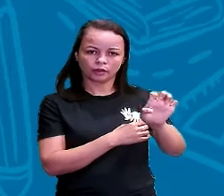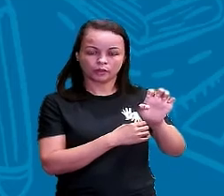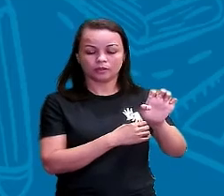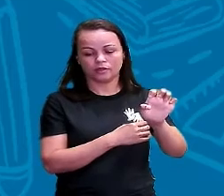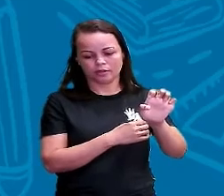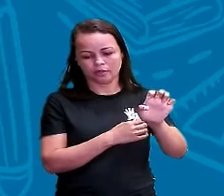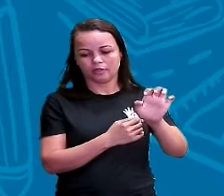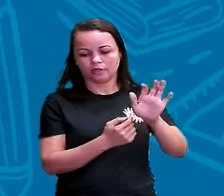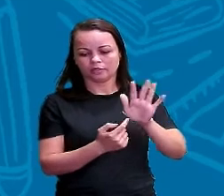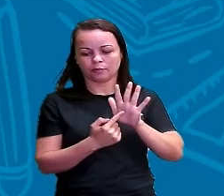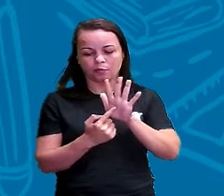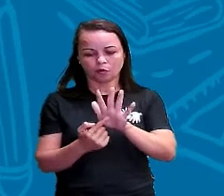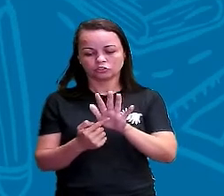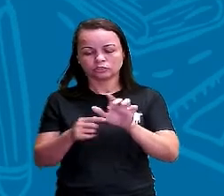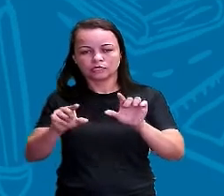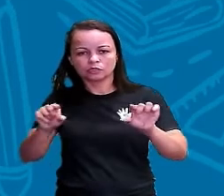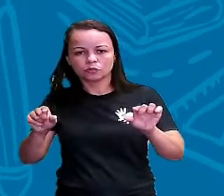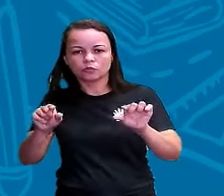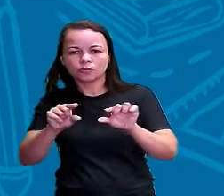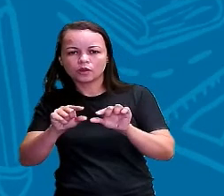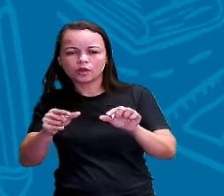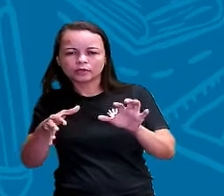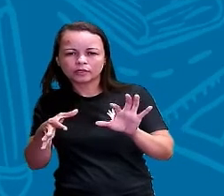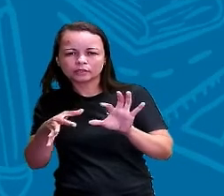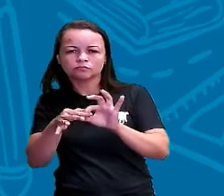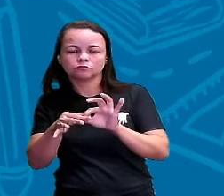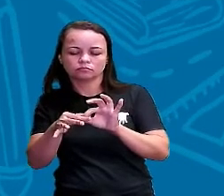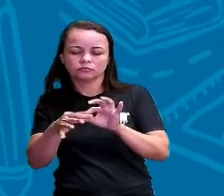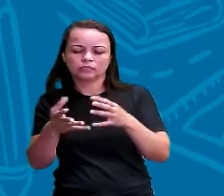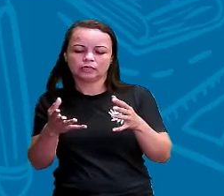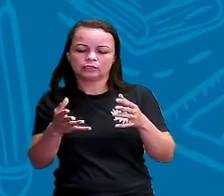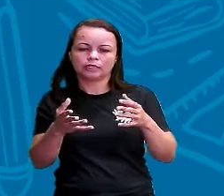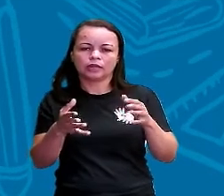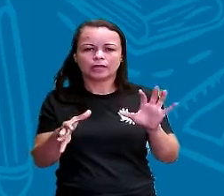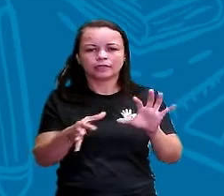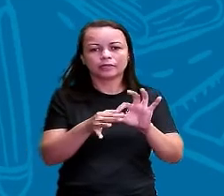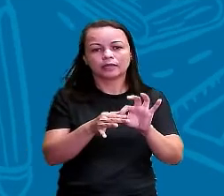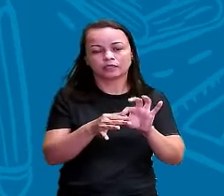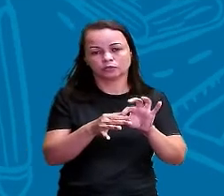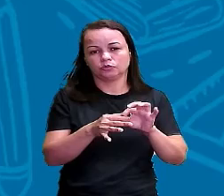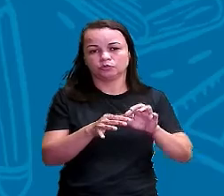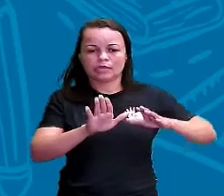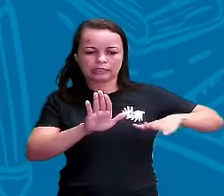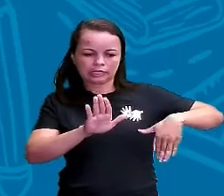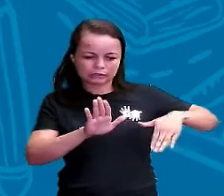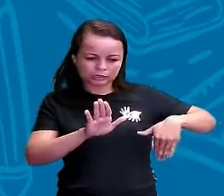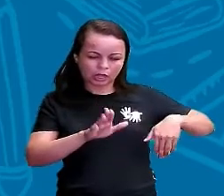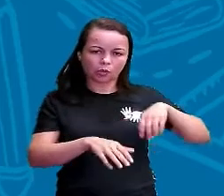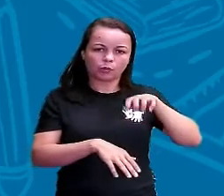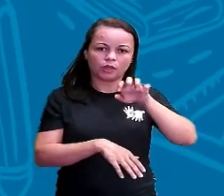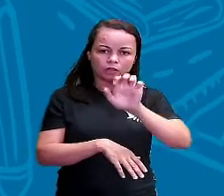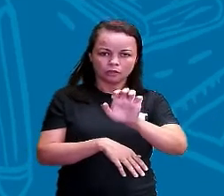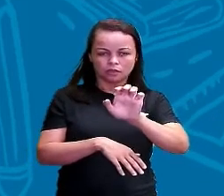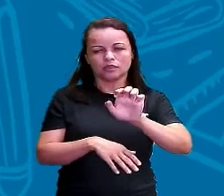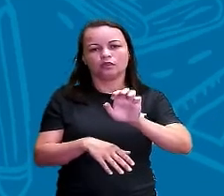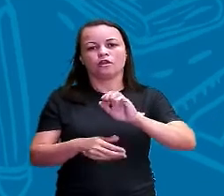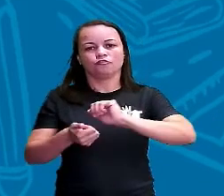de uma mesma oração. No caso, ligando aí natação e futebol, que é o que Maria gosta.